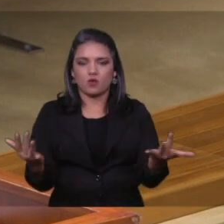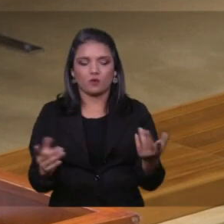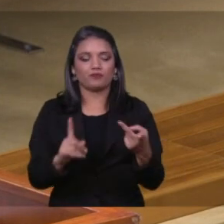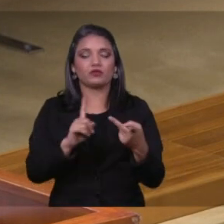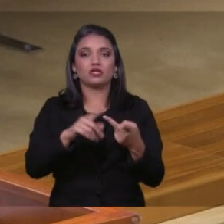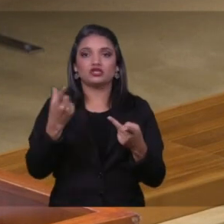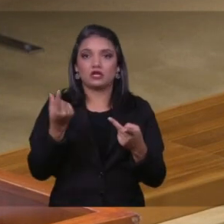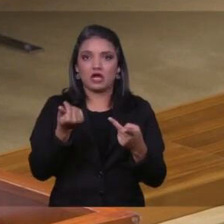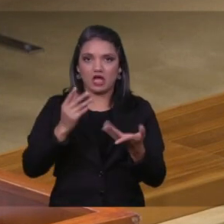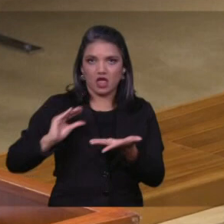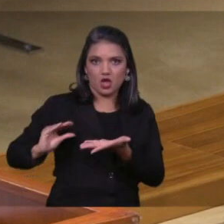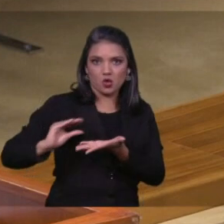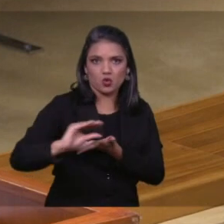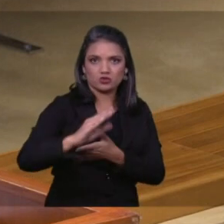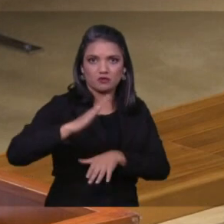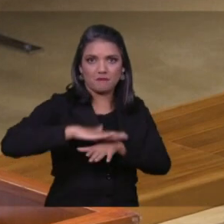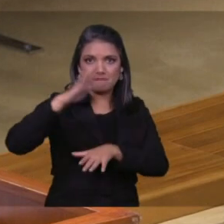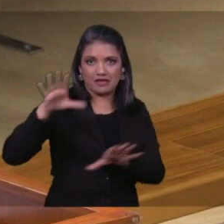na região,